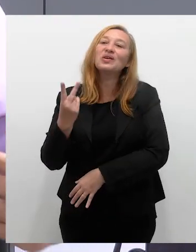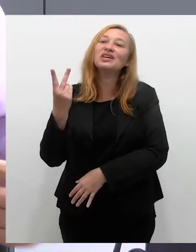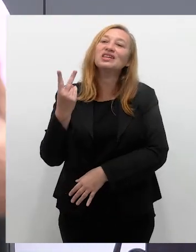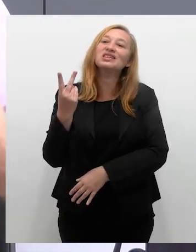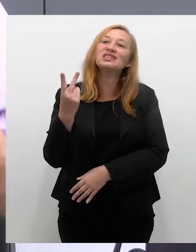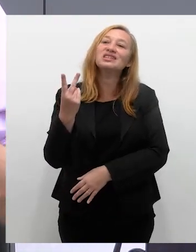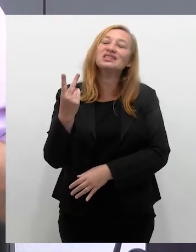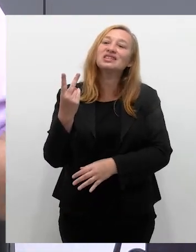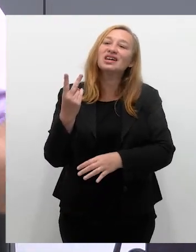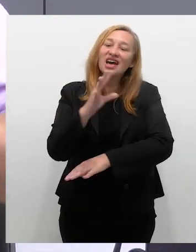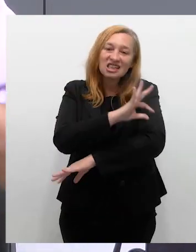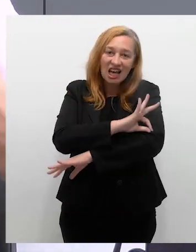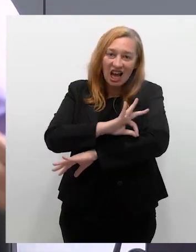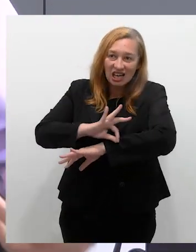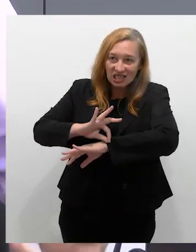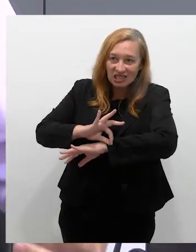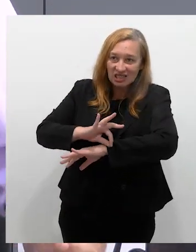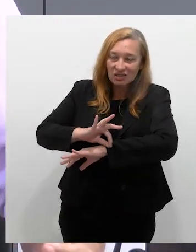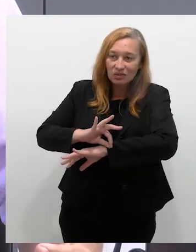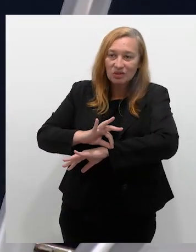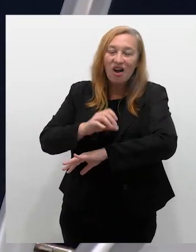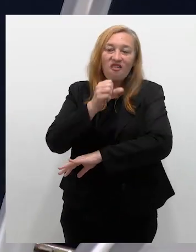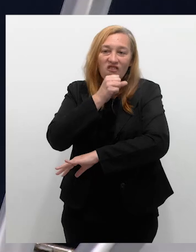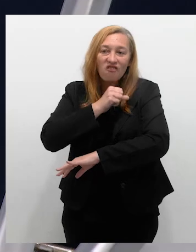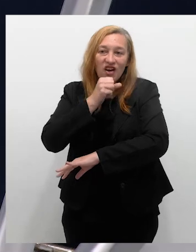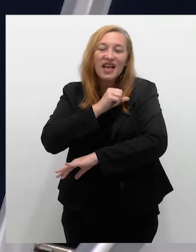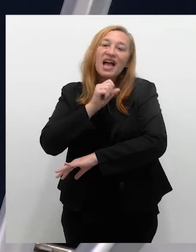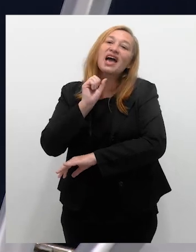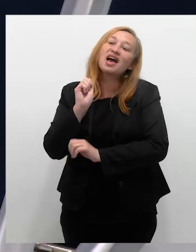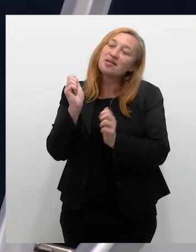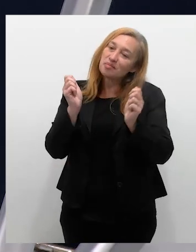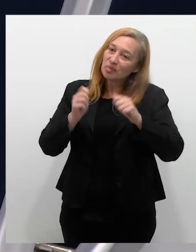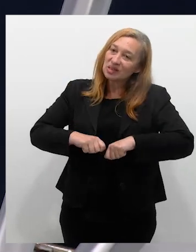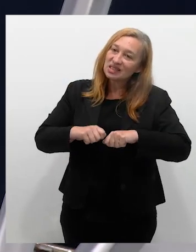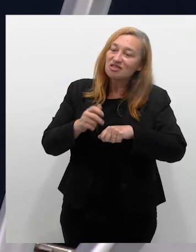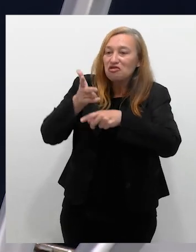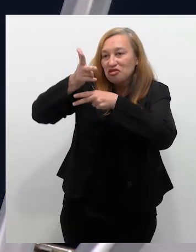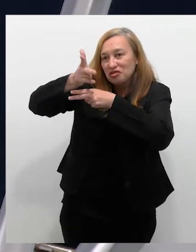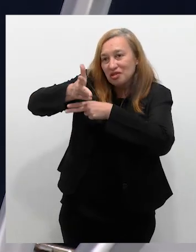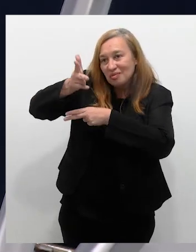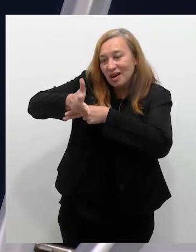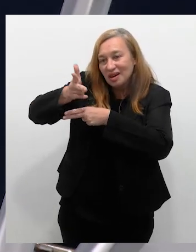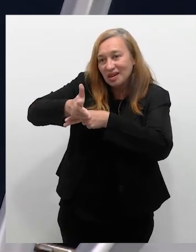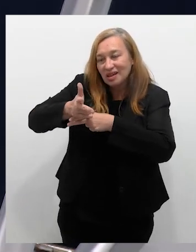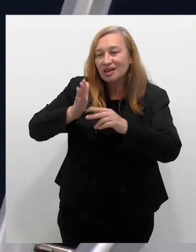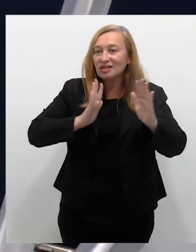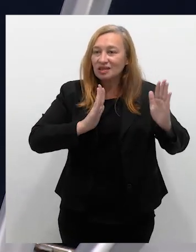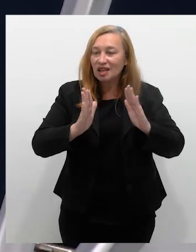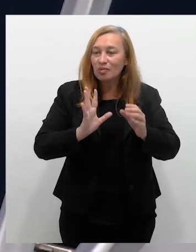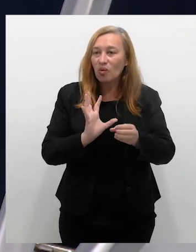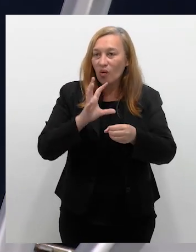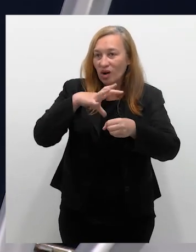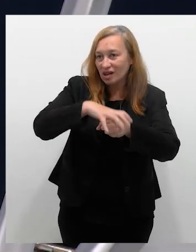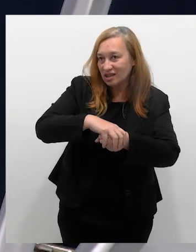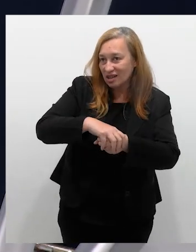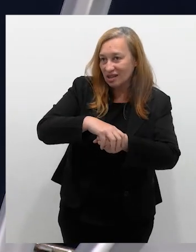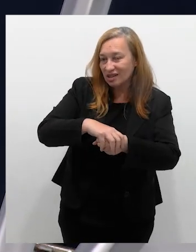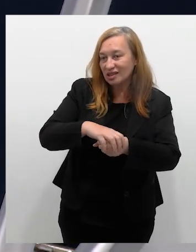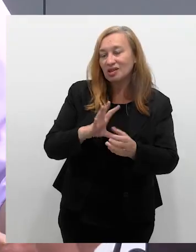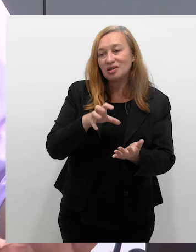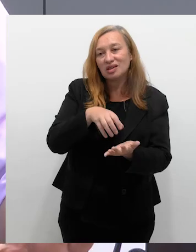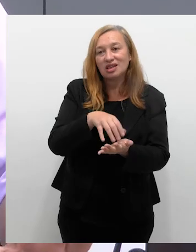preserva essa arquitetura antiga. É possível filmar nos tempos coloniais no centro do